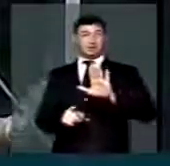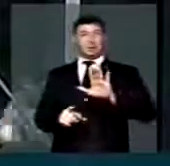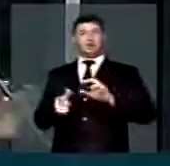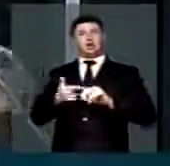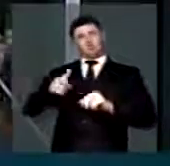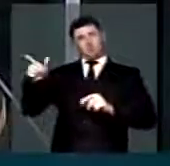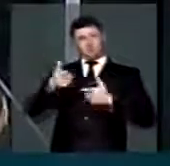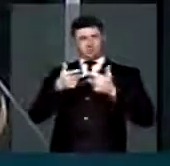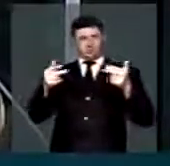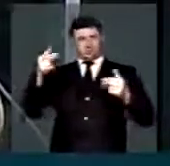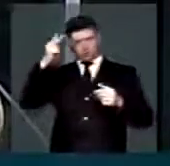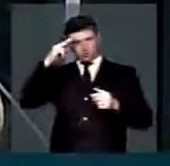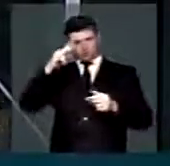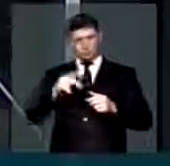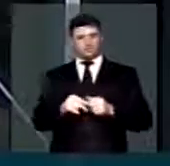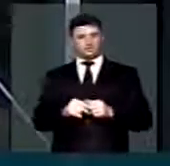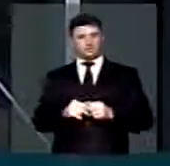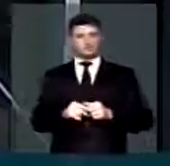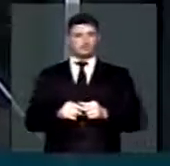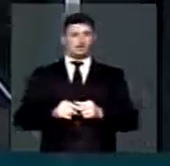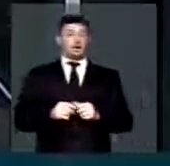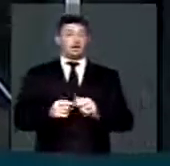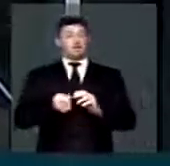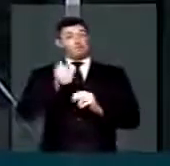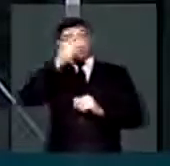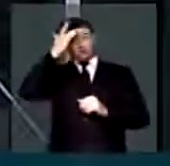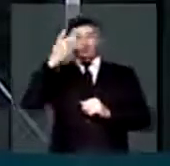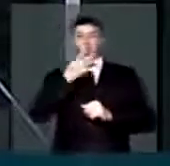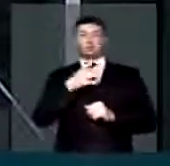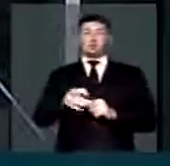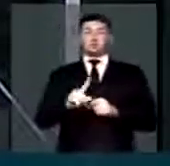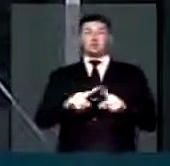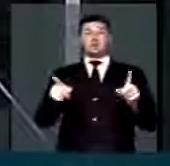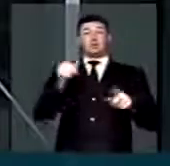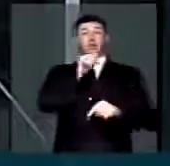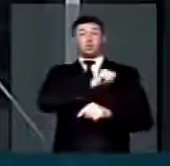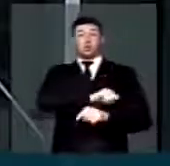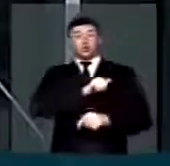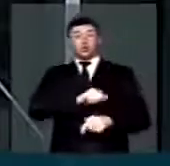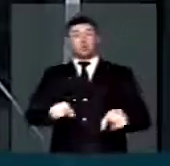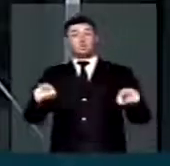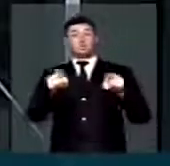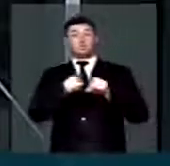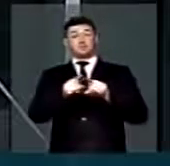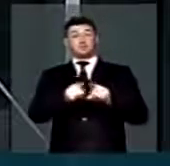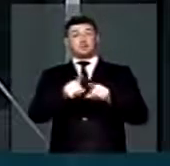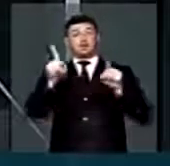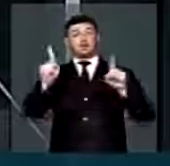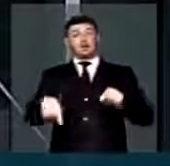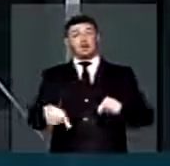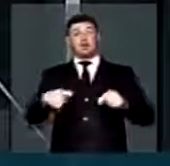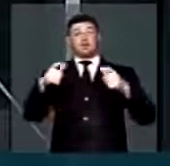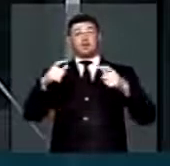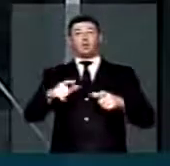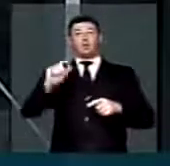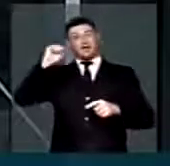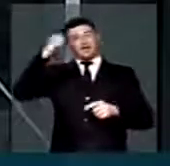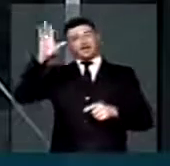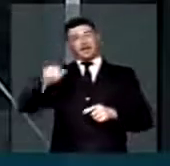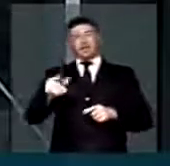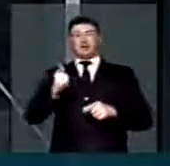outra história que talvez poucos saibam, mas o Rio de Janeiro também é uma cidade